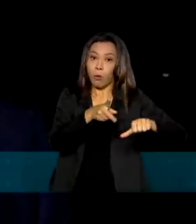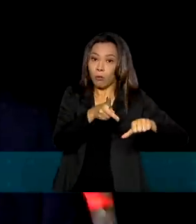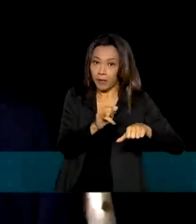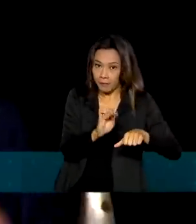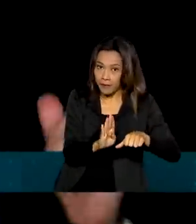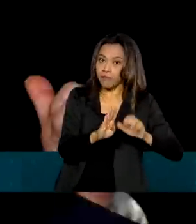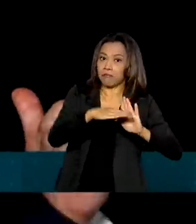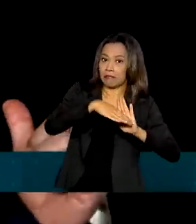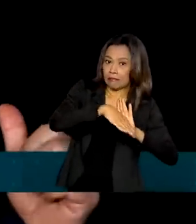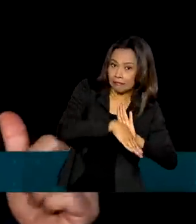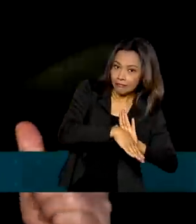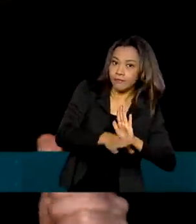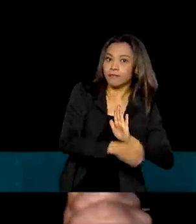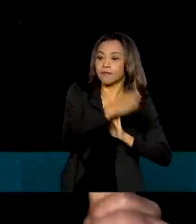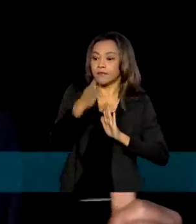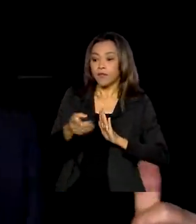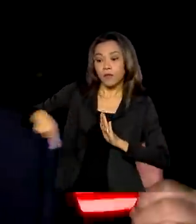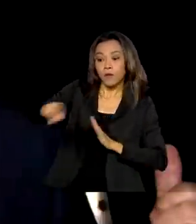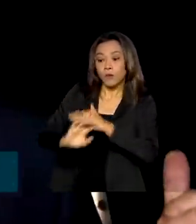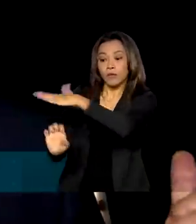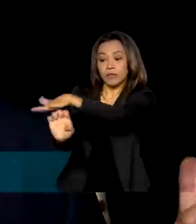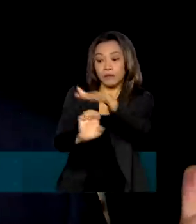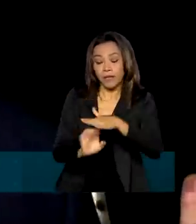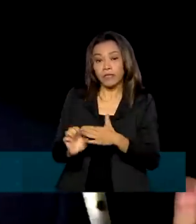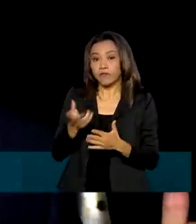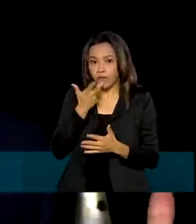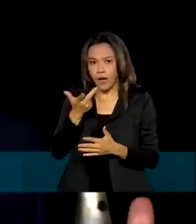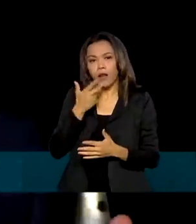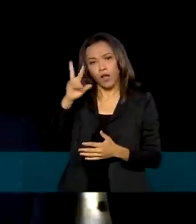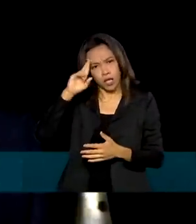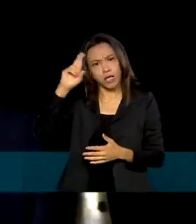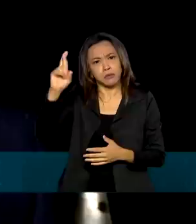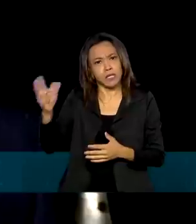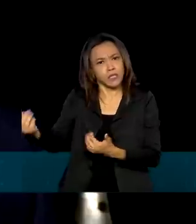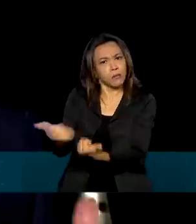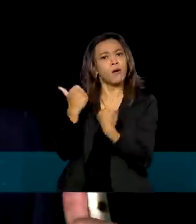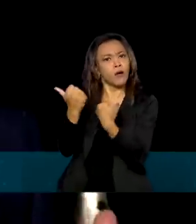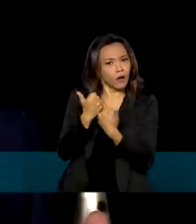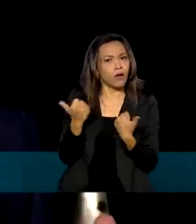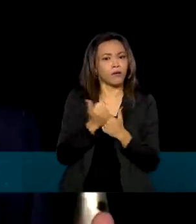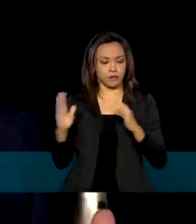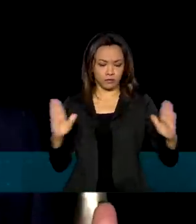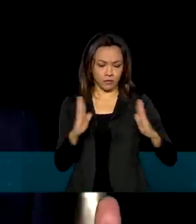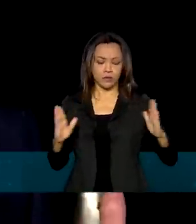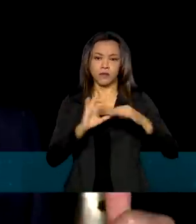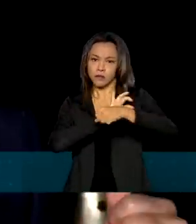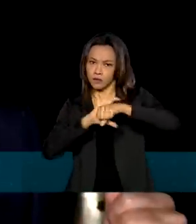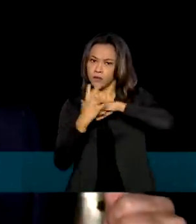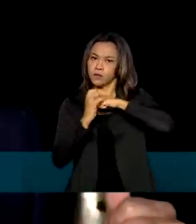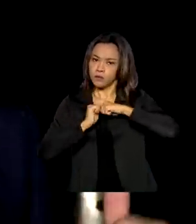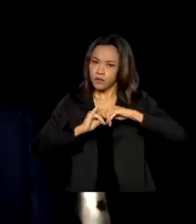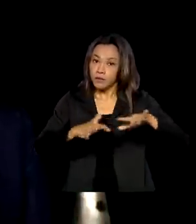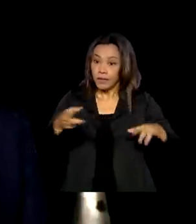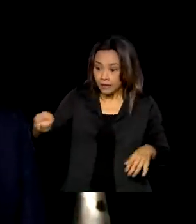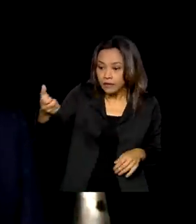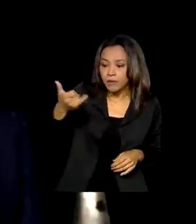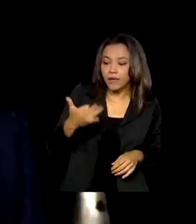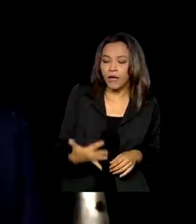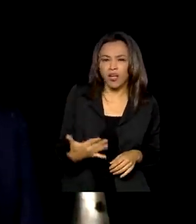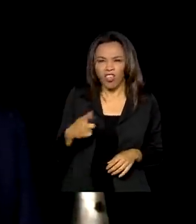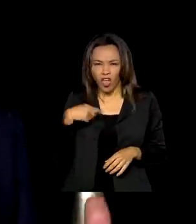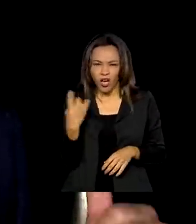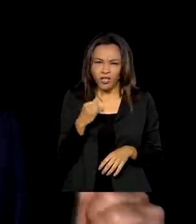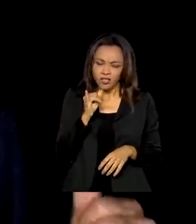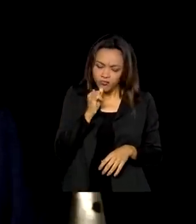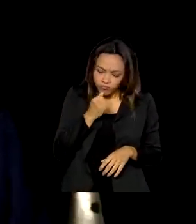ver os empresários estavam hoje dizendo E eles contribuíram muito durante essa crise dizendo que vamos não vamos